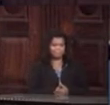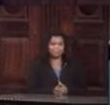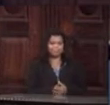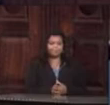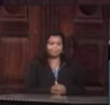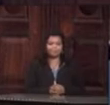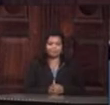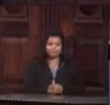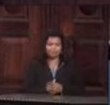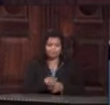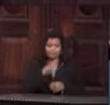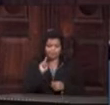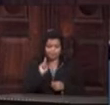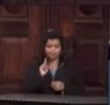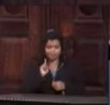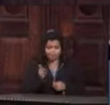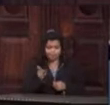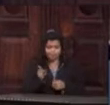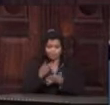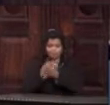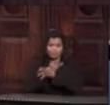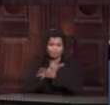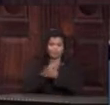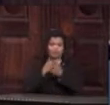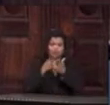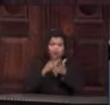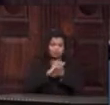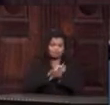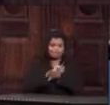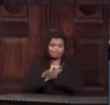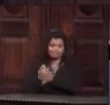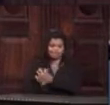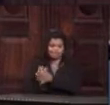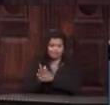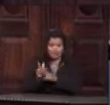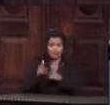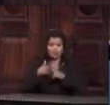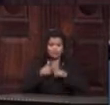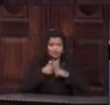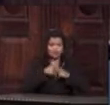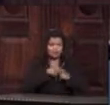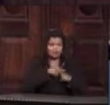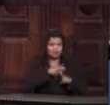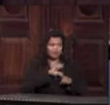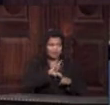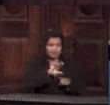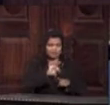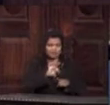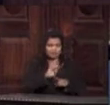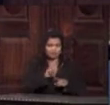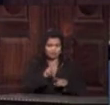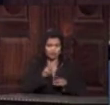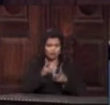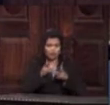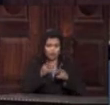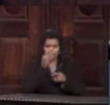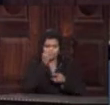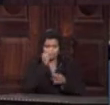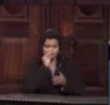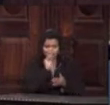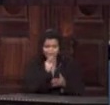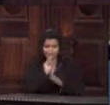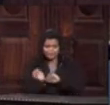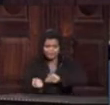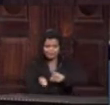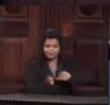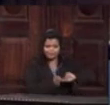dilaceração de laceração da clt com a aprovação da anti reforma trabalhista